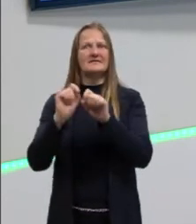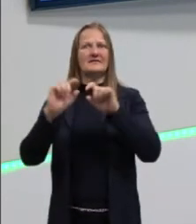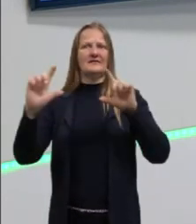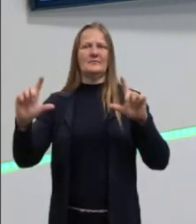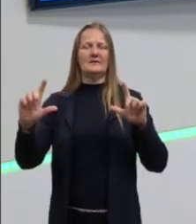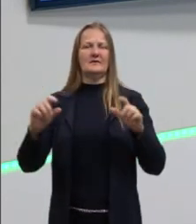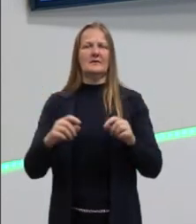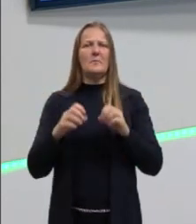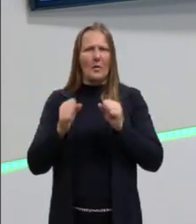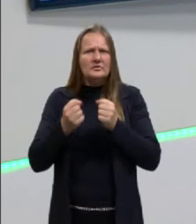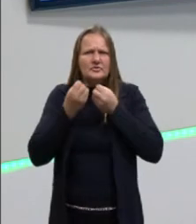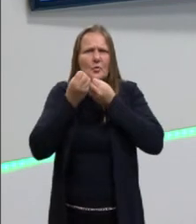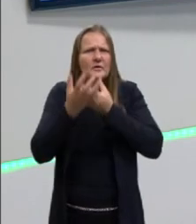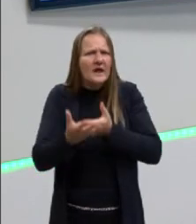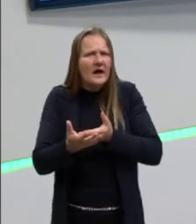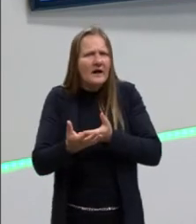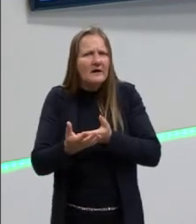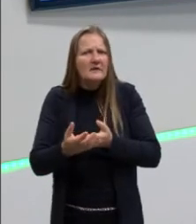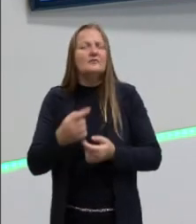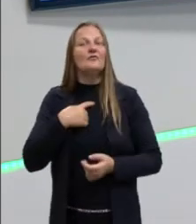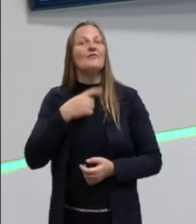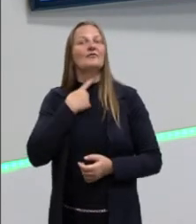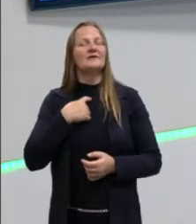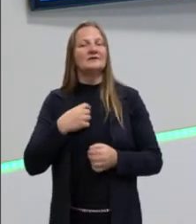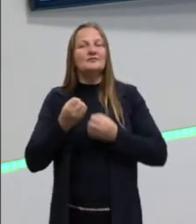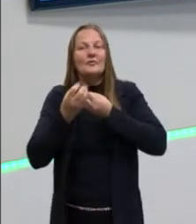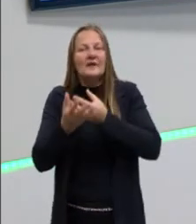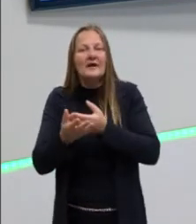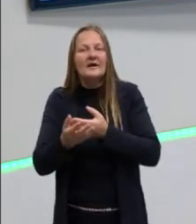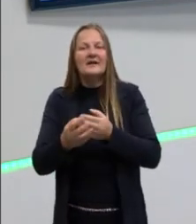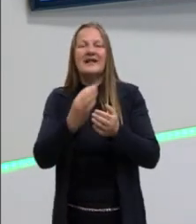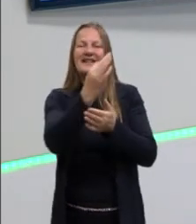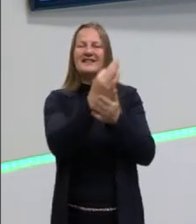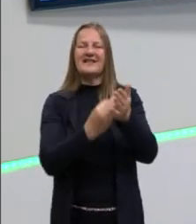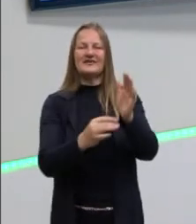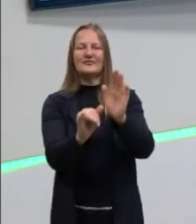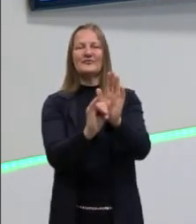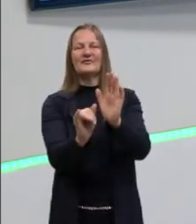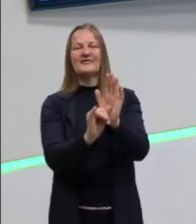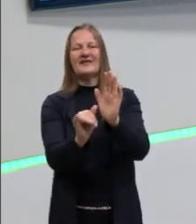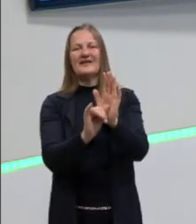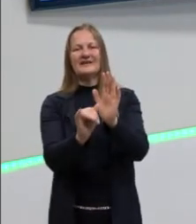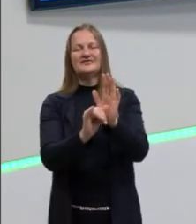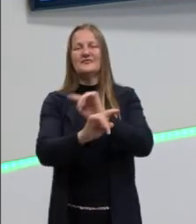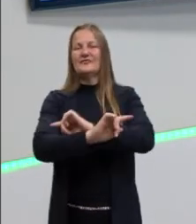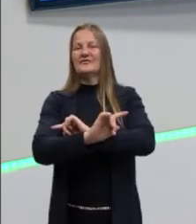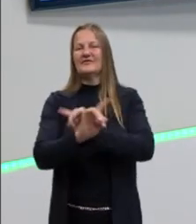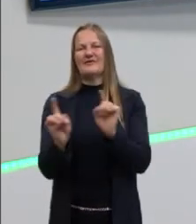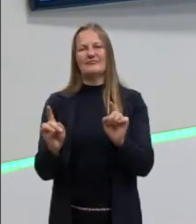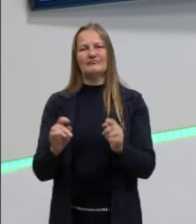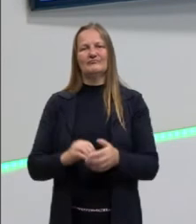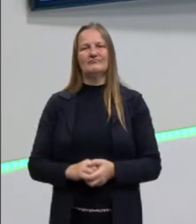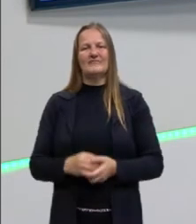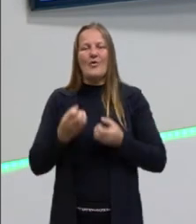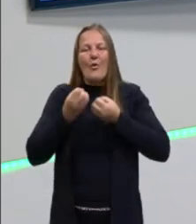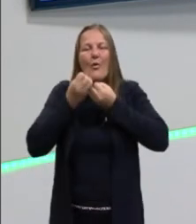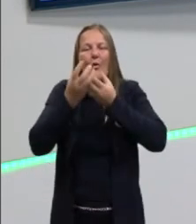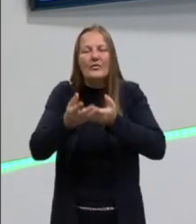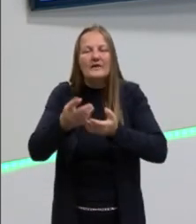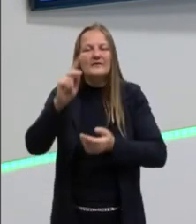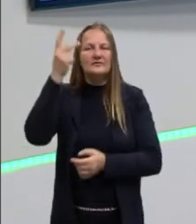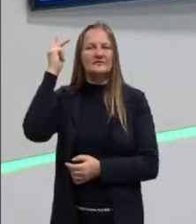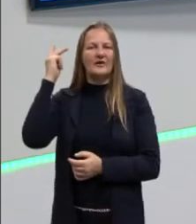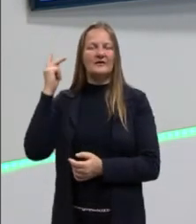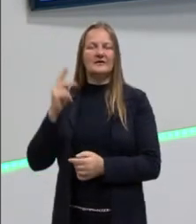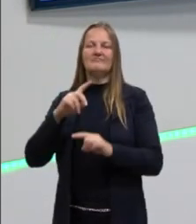cinema e tu nunca saiu de lá então tu não sabe como é a sensação de estar numa sala de cinema tu tá contando uma